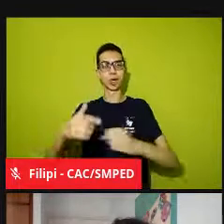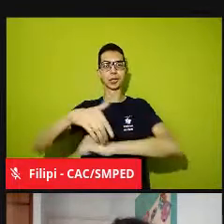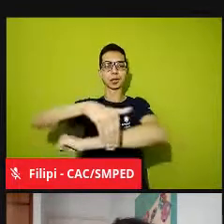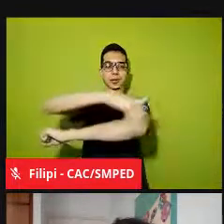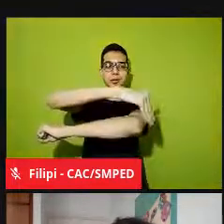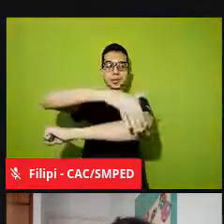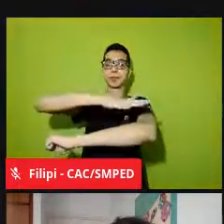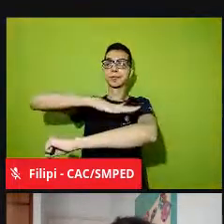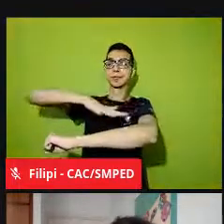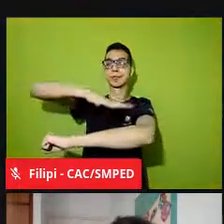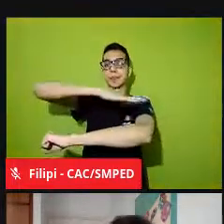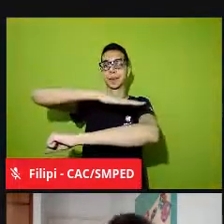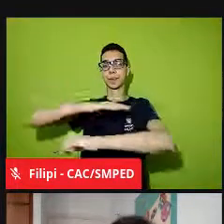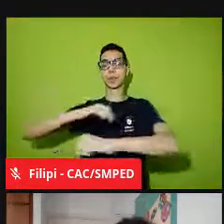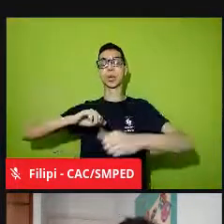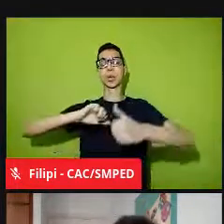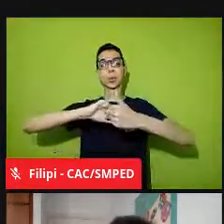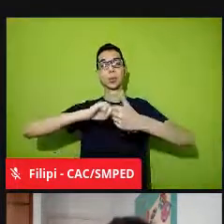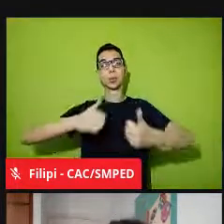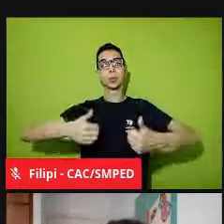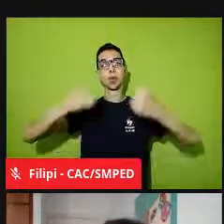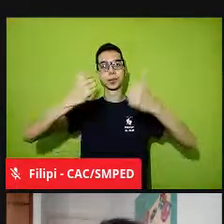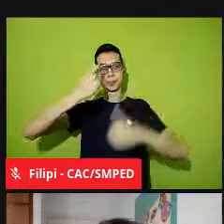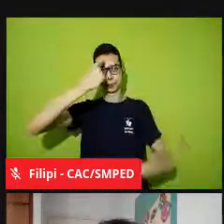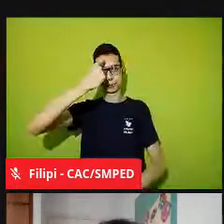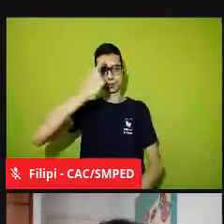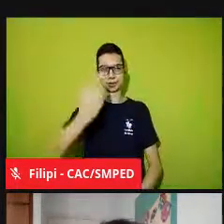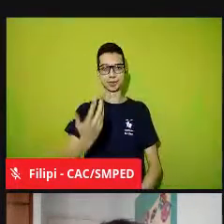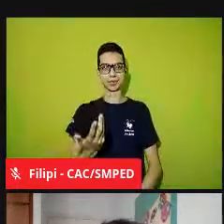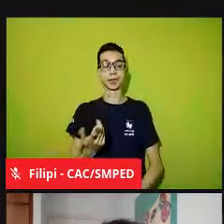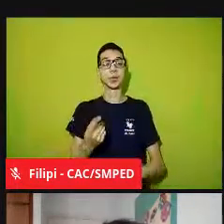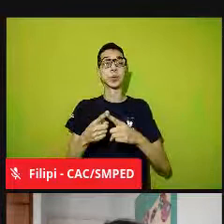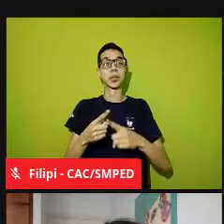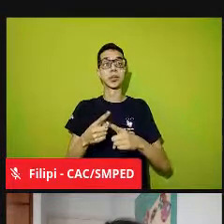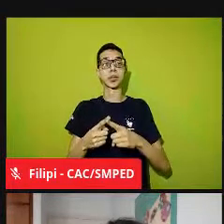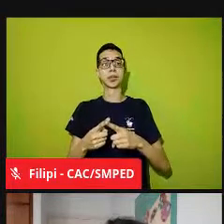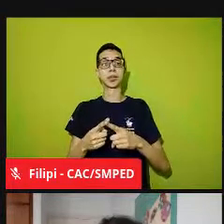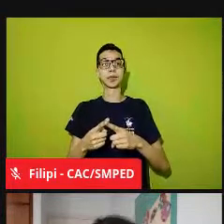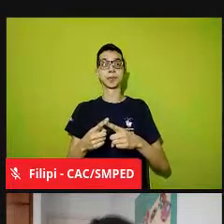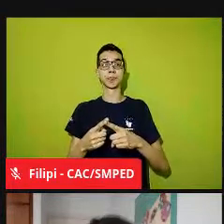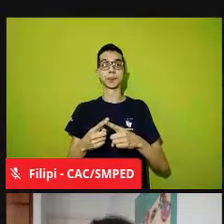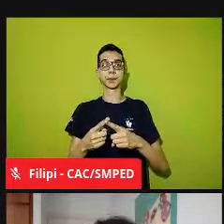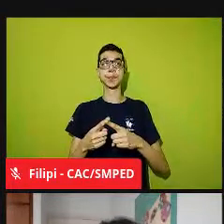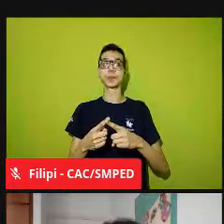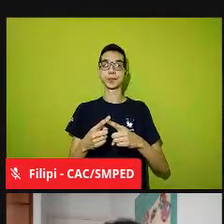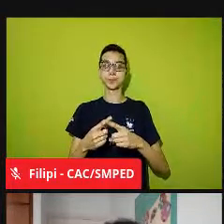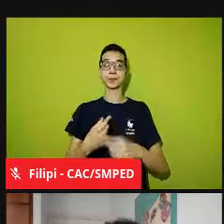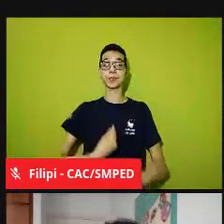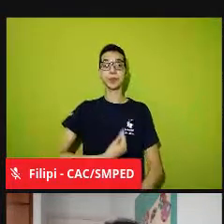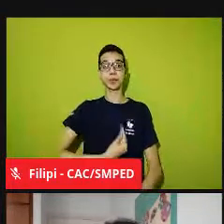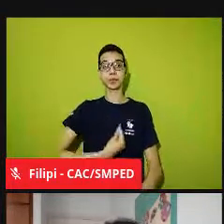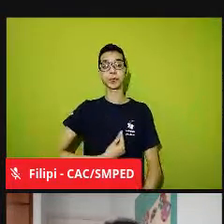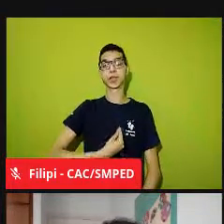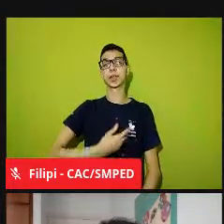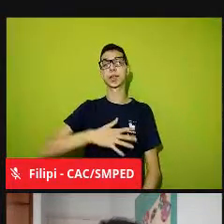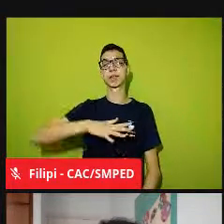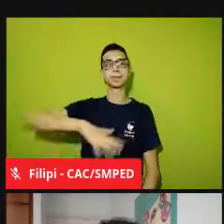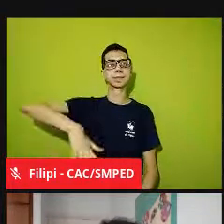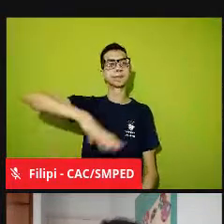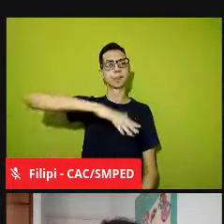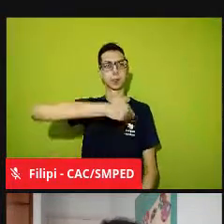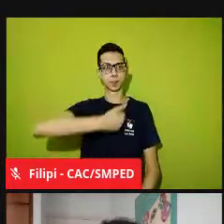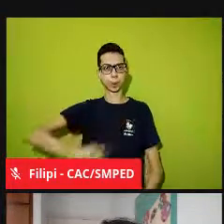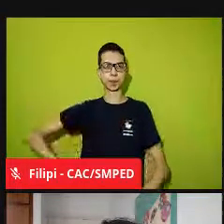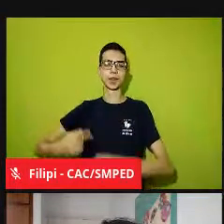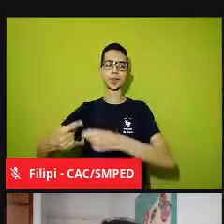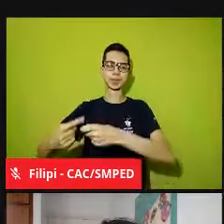muito interessante desse ponto de vista de fomentar essa esfera de vida pública nas cidades, né?